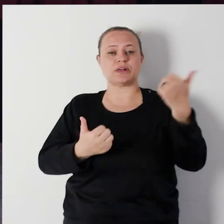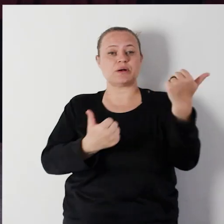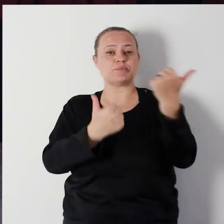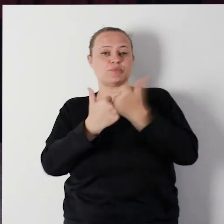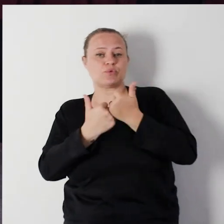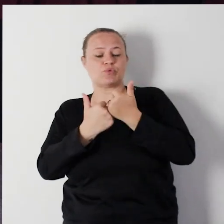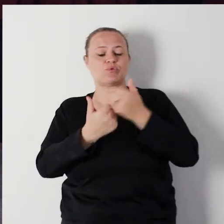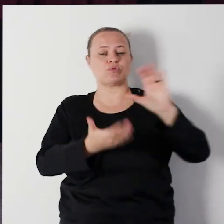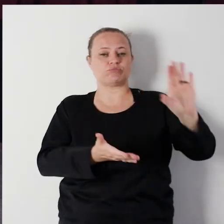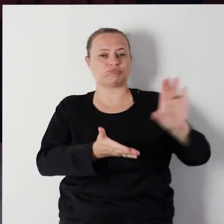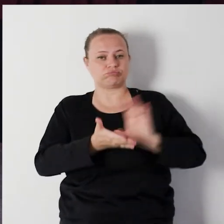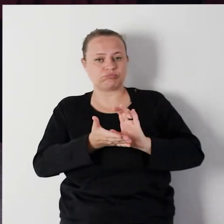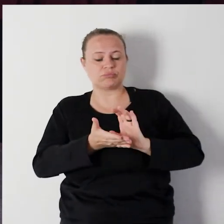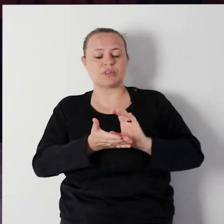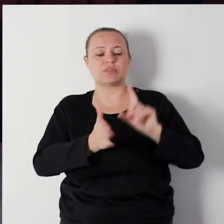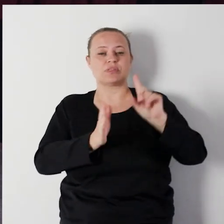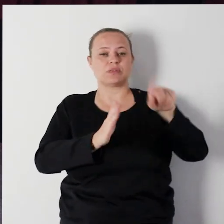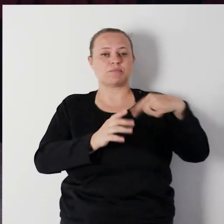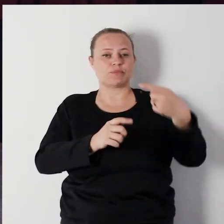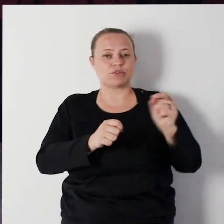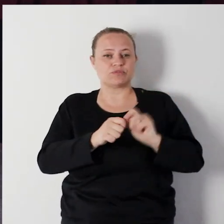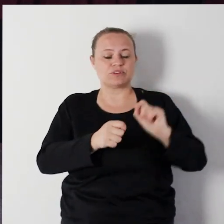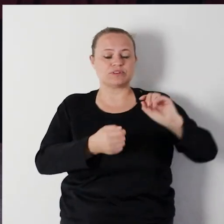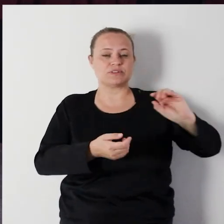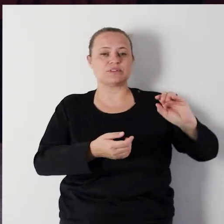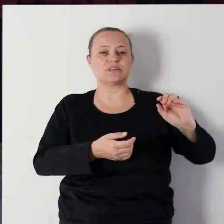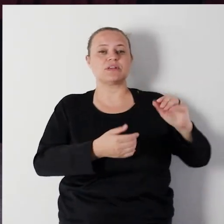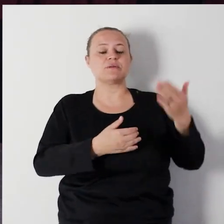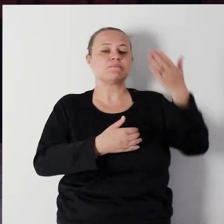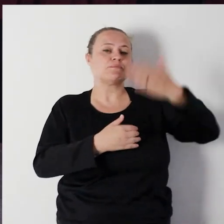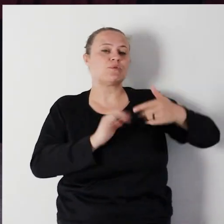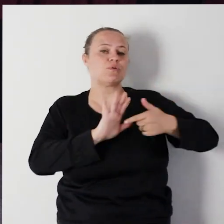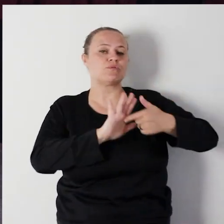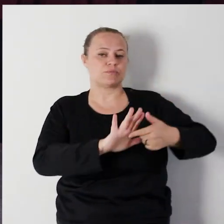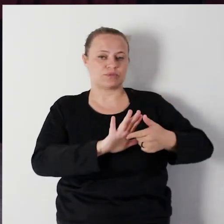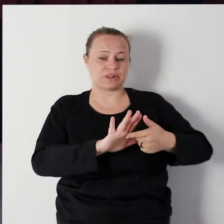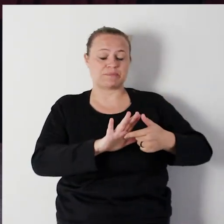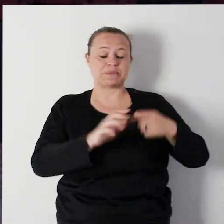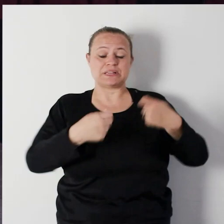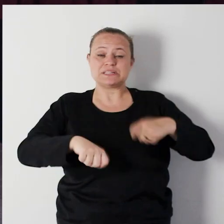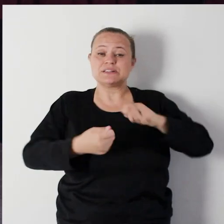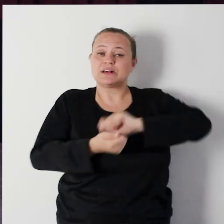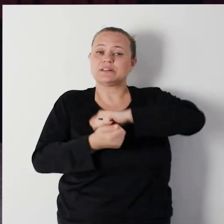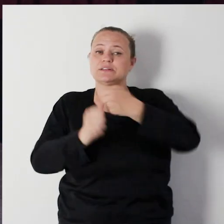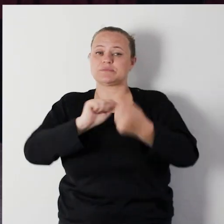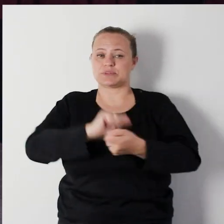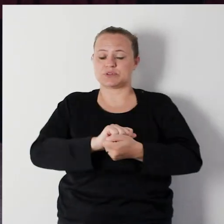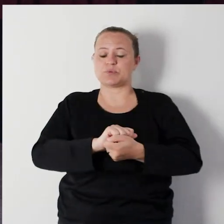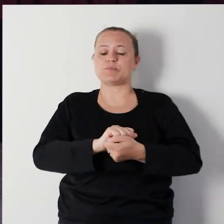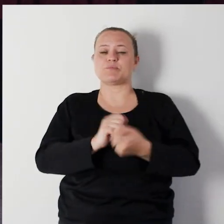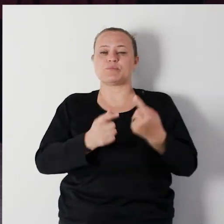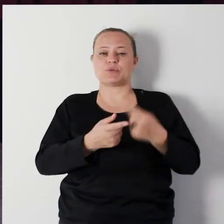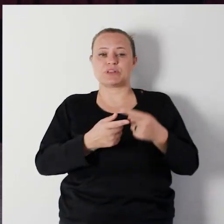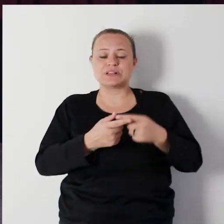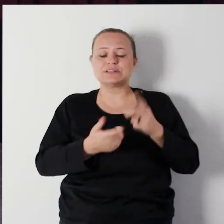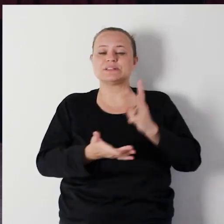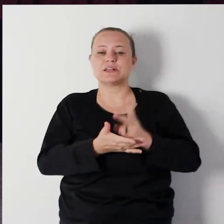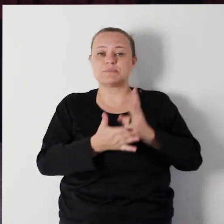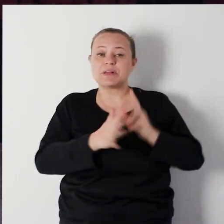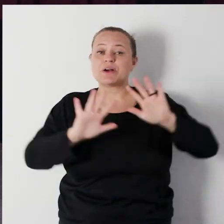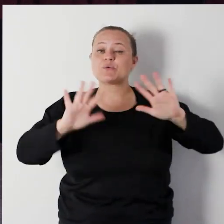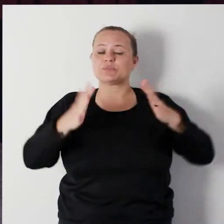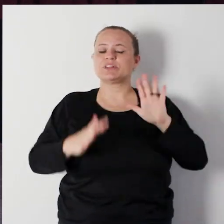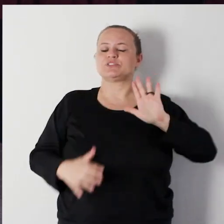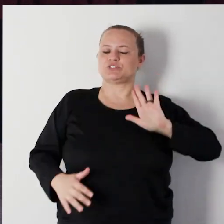uma solicitação, né, de apoio, de fomento, e de depois eu fazer a prestação de contas, ela exige adaptações. Isso,